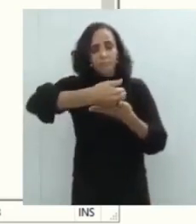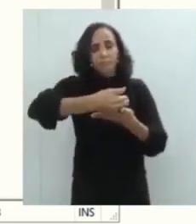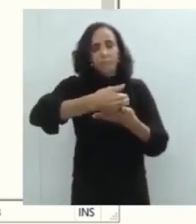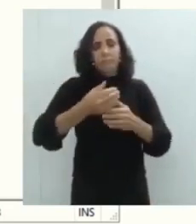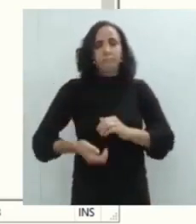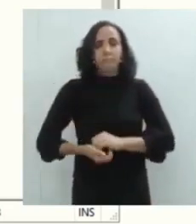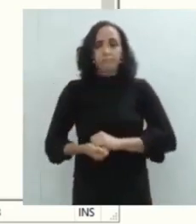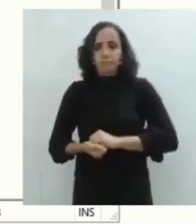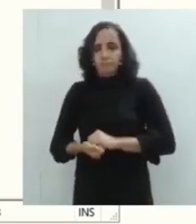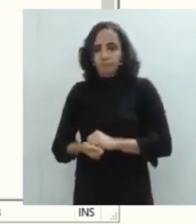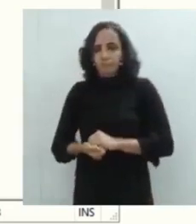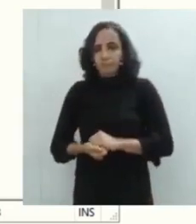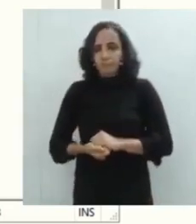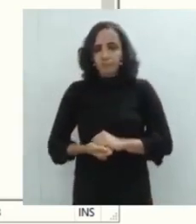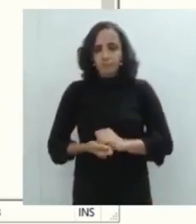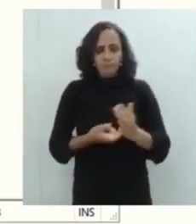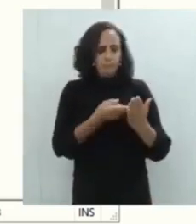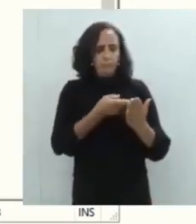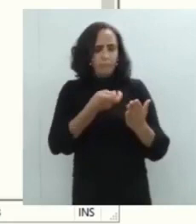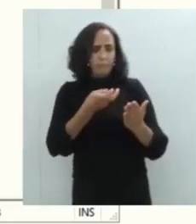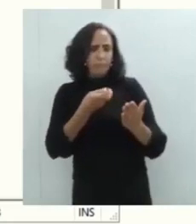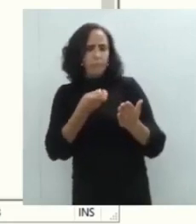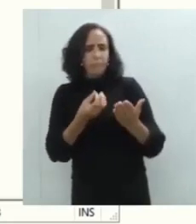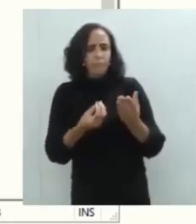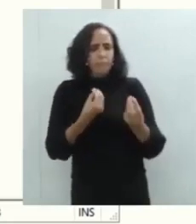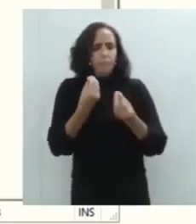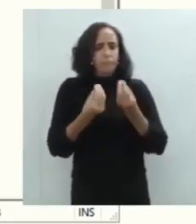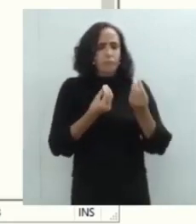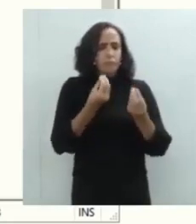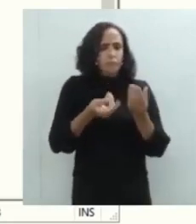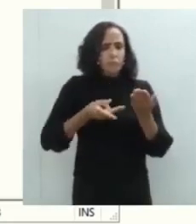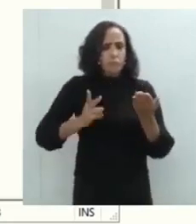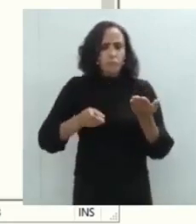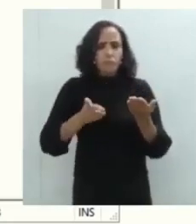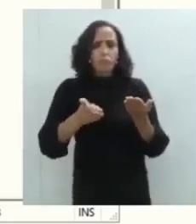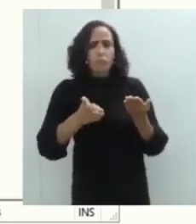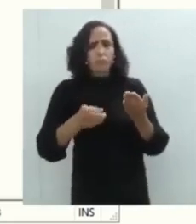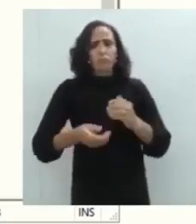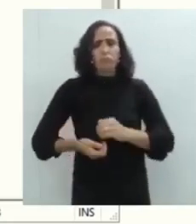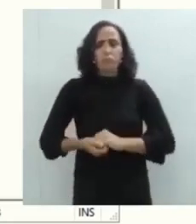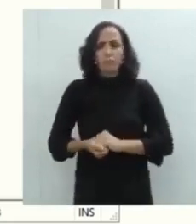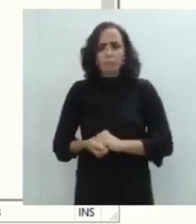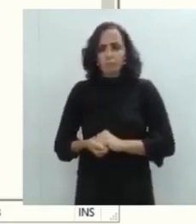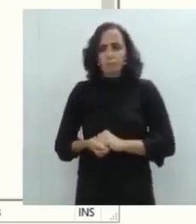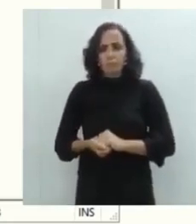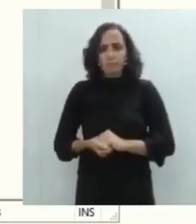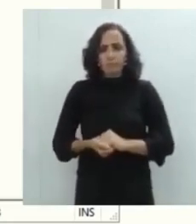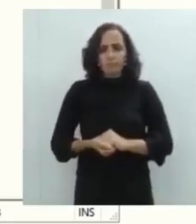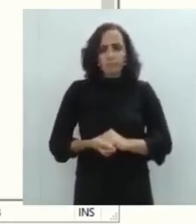que o MySQL Connect permanece inalterado.